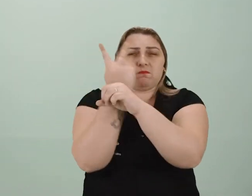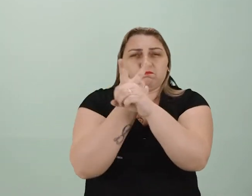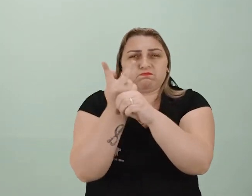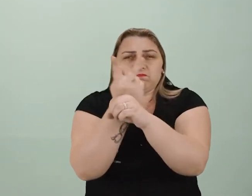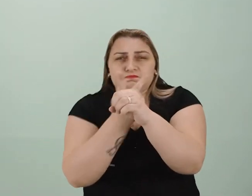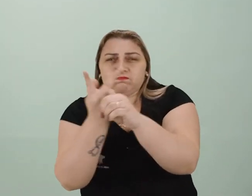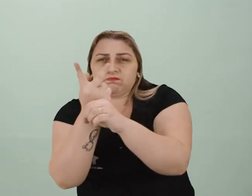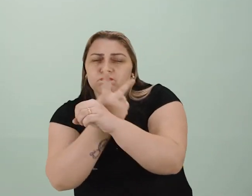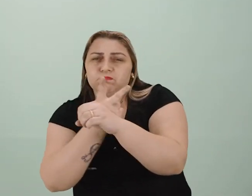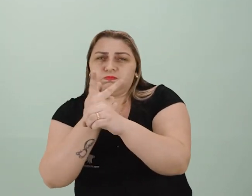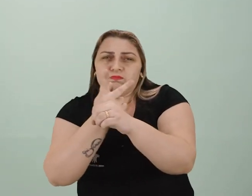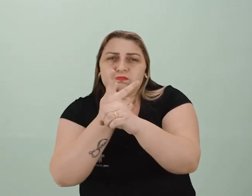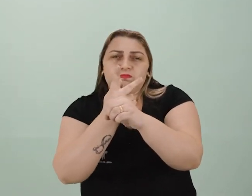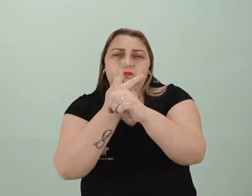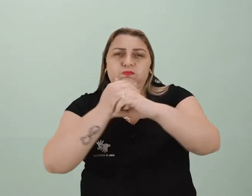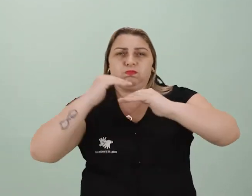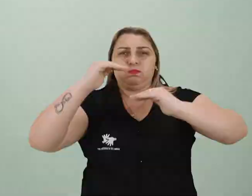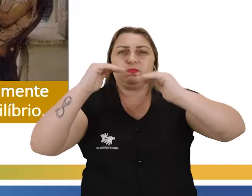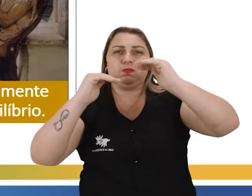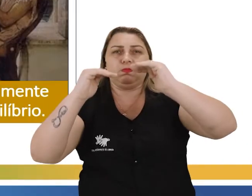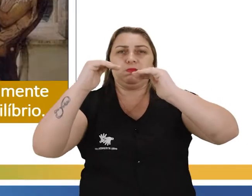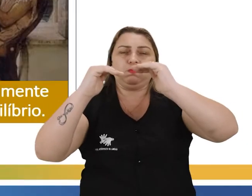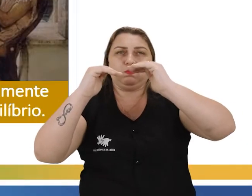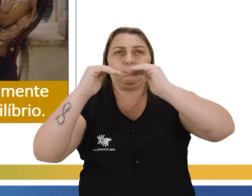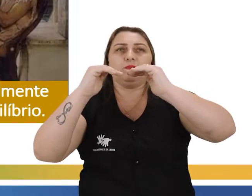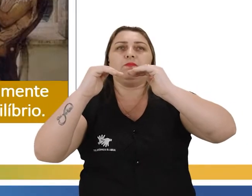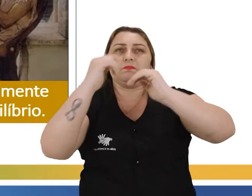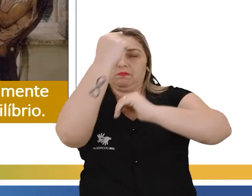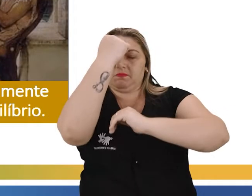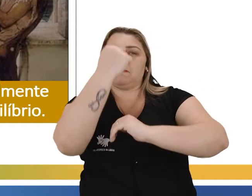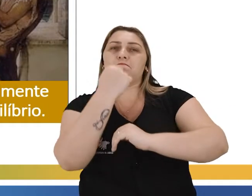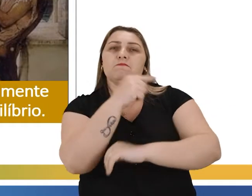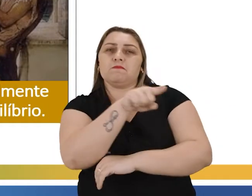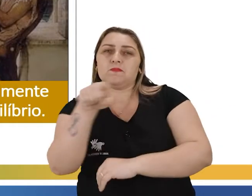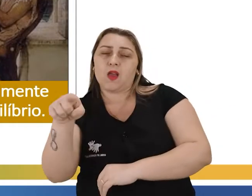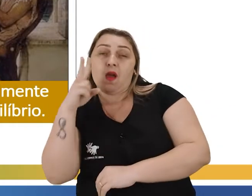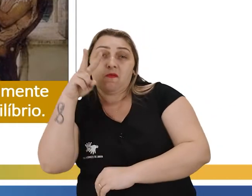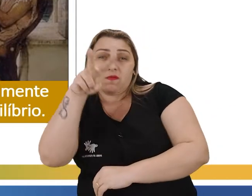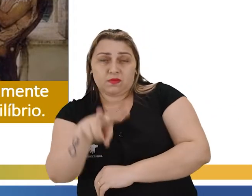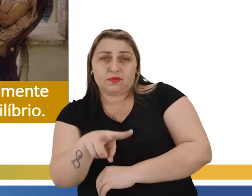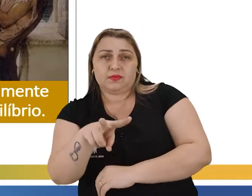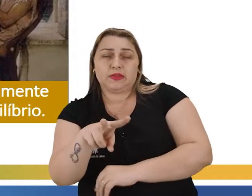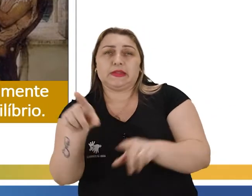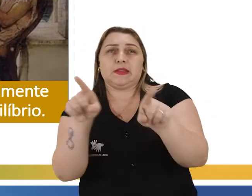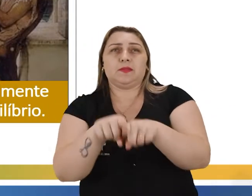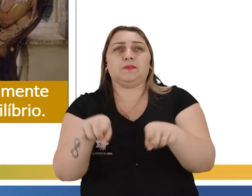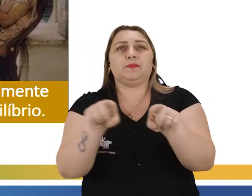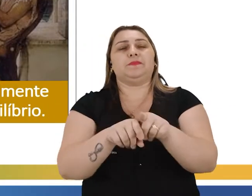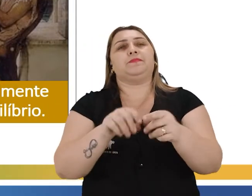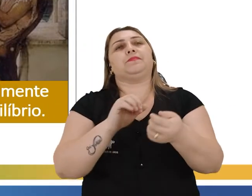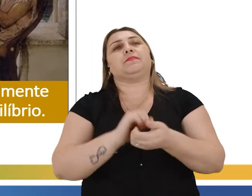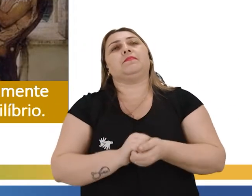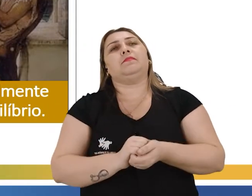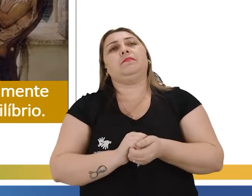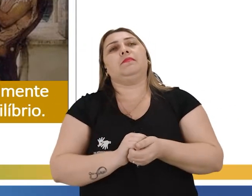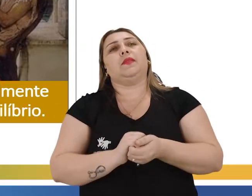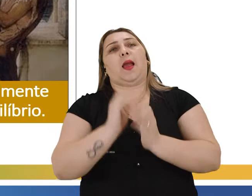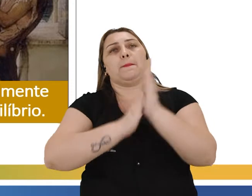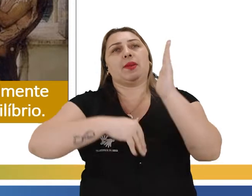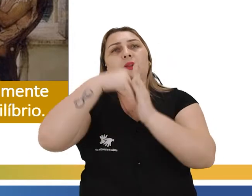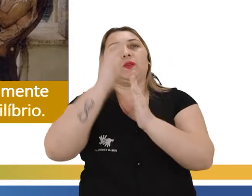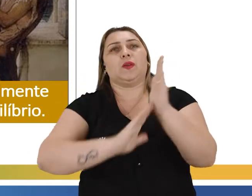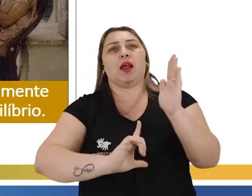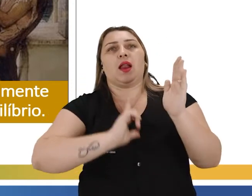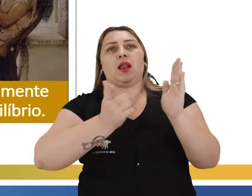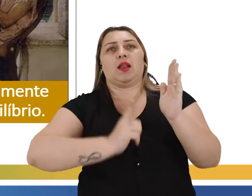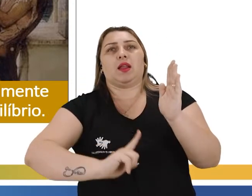o equilíbrio, tá? Então, aí na imagem vocês verificam isso também. Da música, a pintura e a